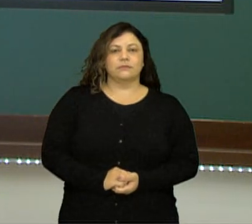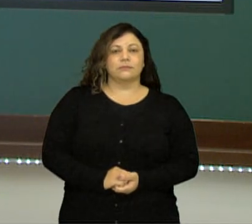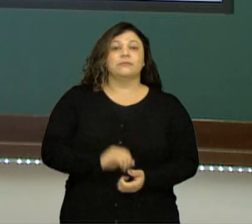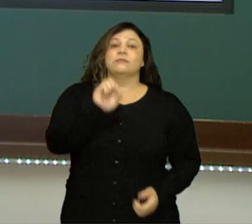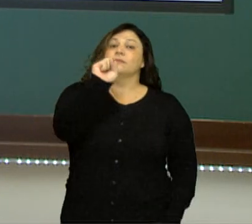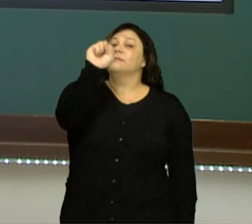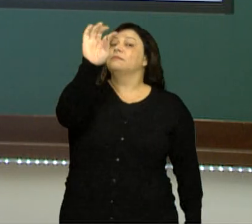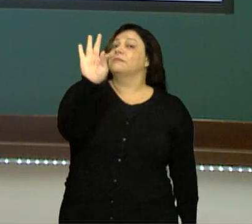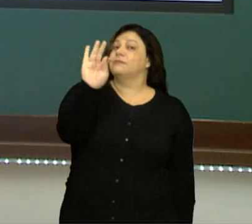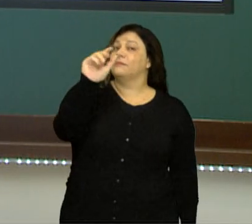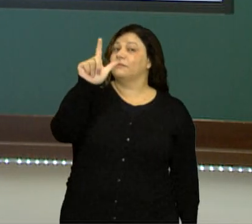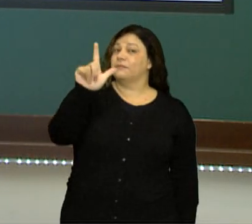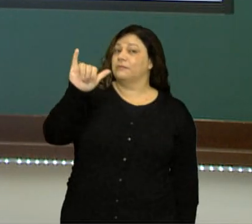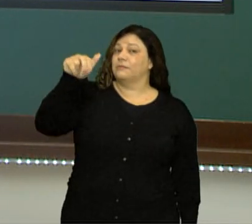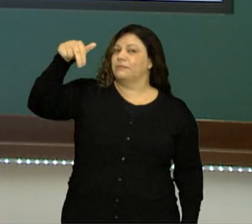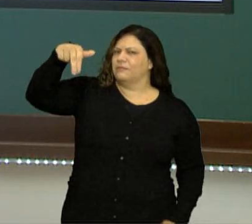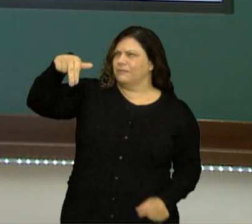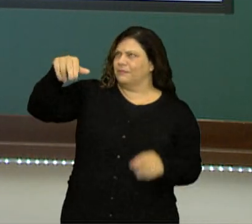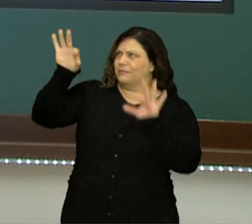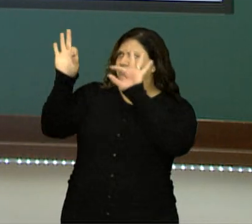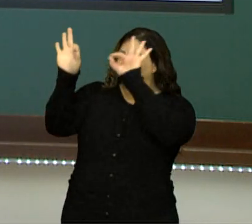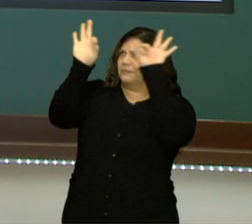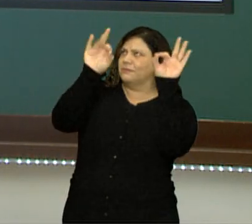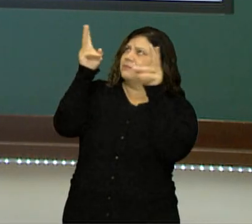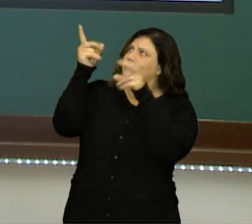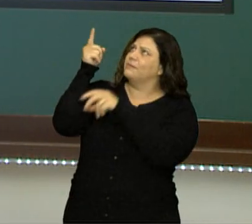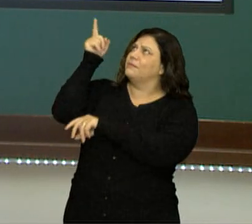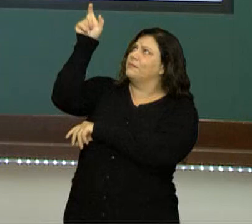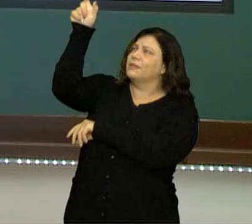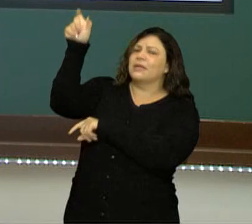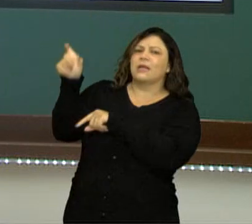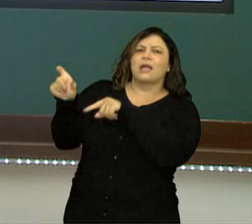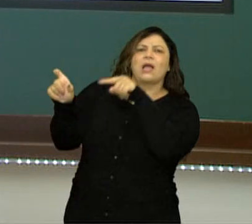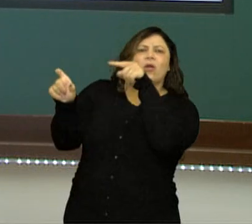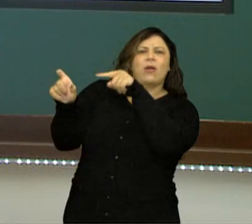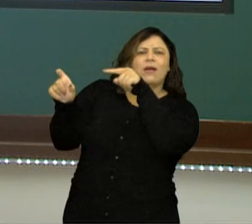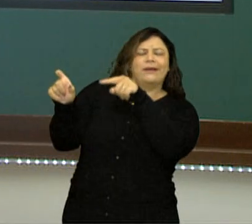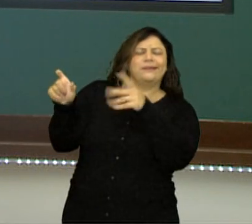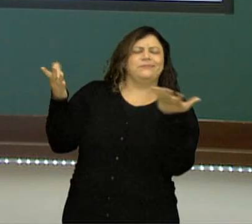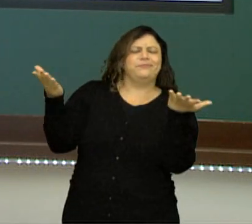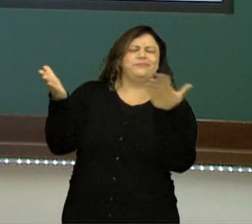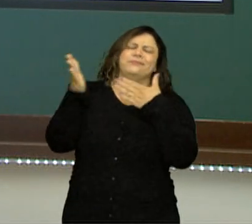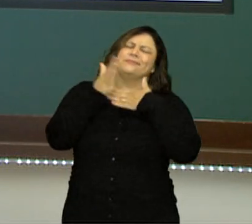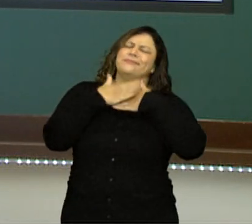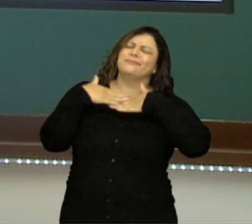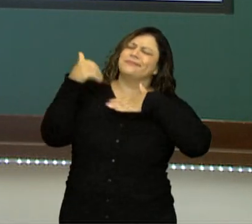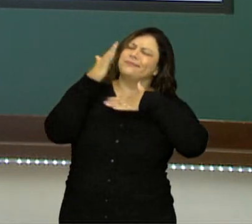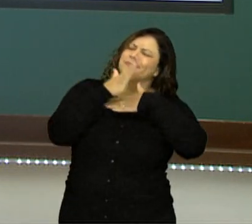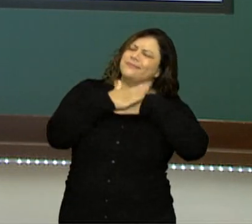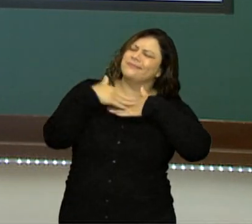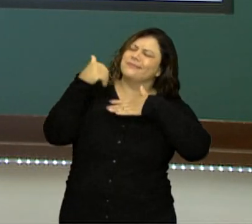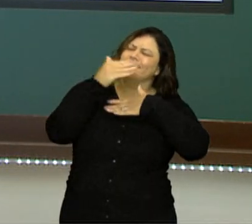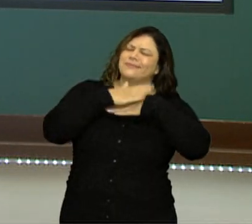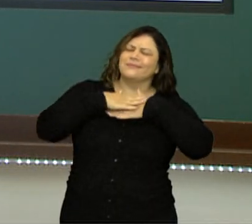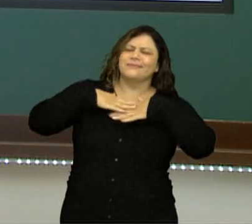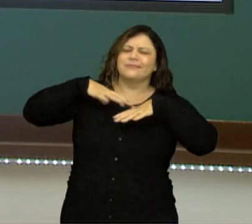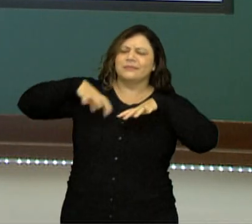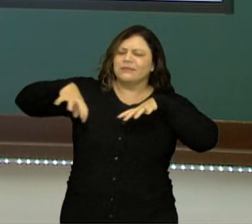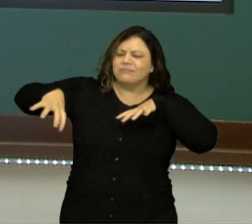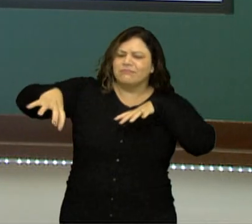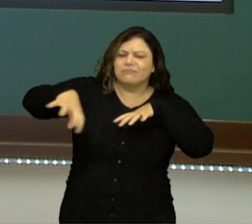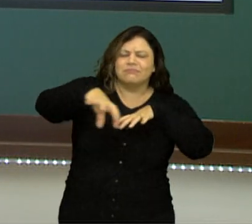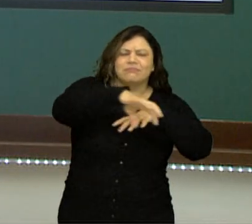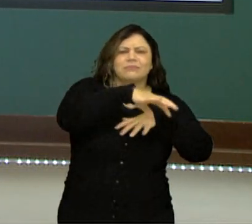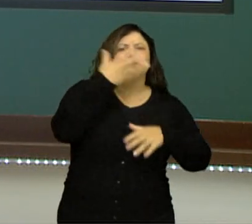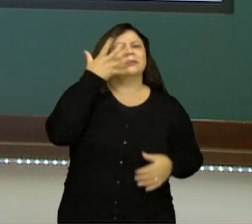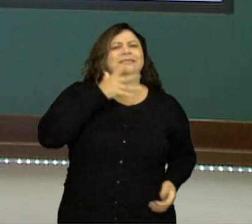O Stalin apareceu nessa imagem, você teve tempo aí de observar, como uma pessoa doce, afável, cercada por